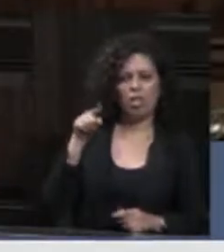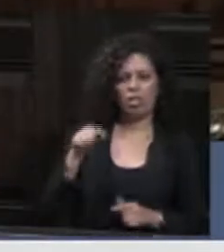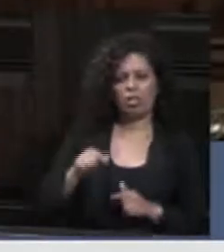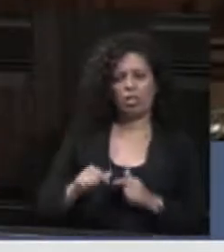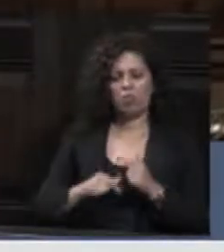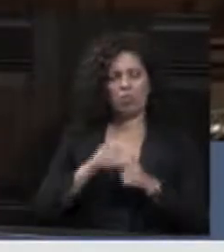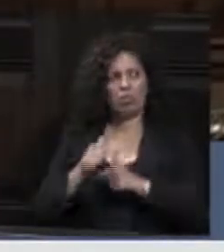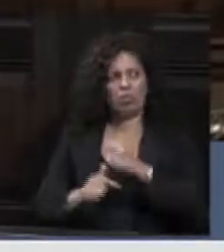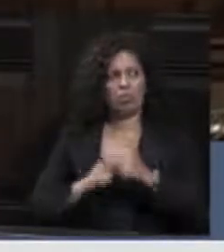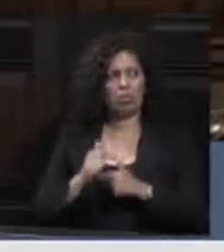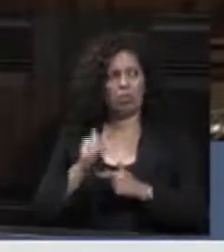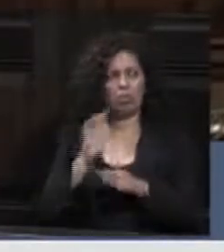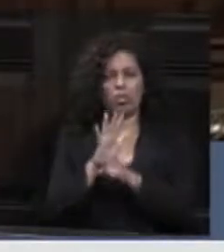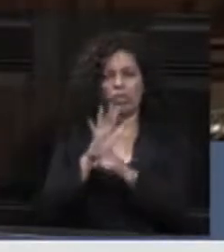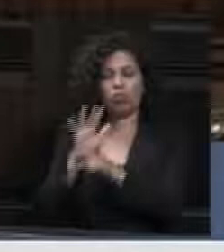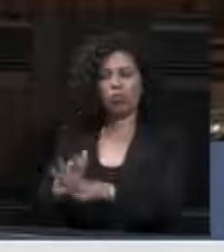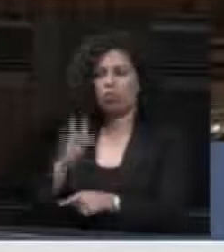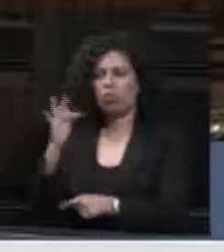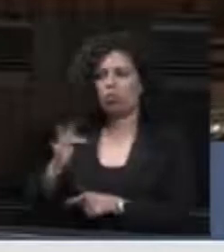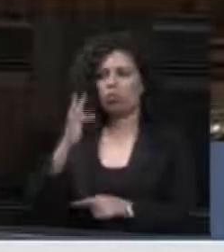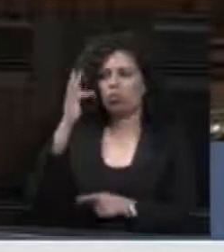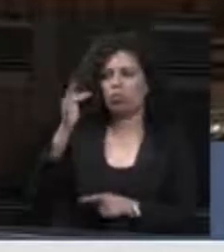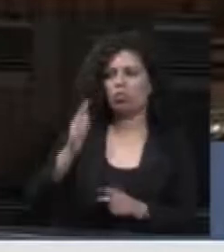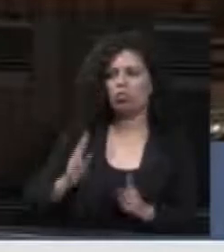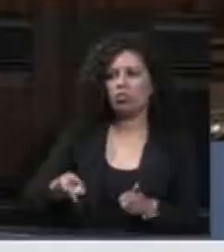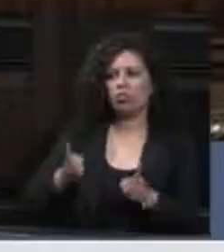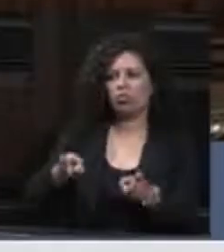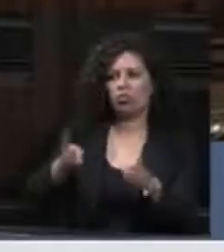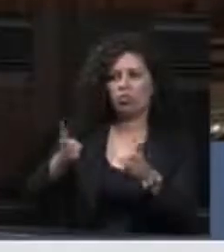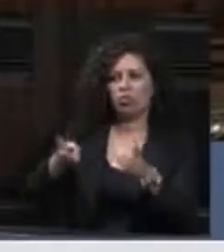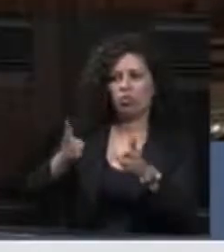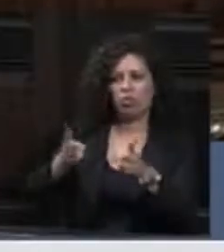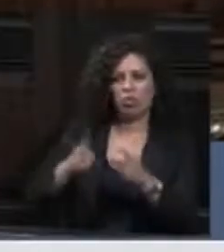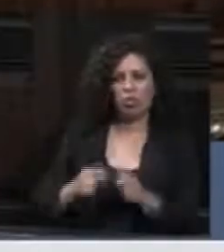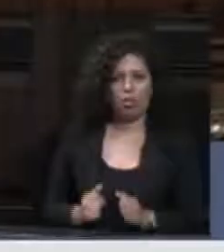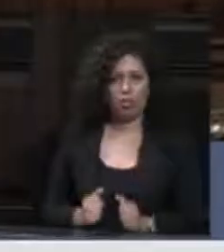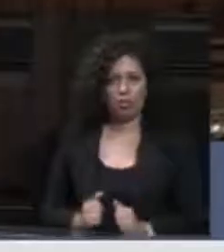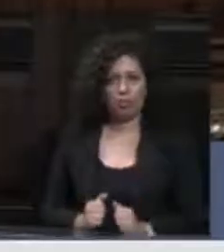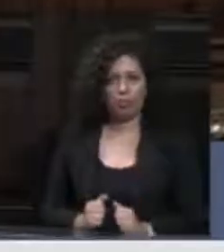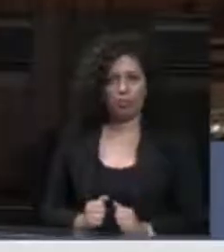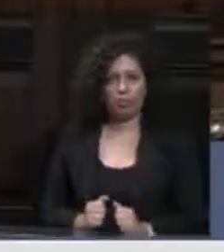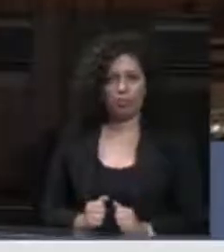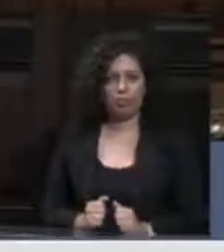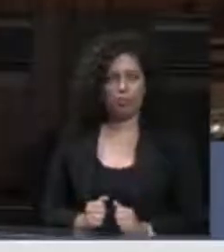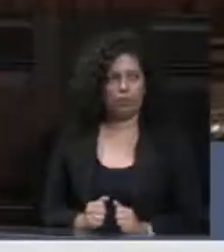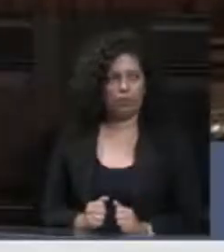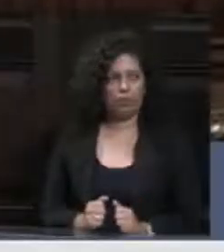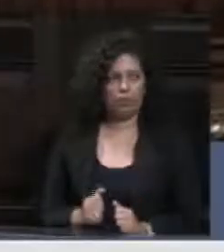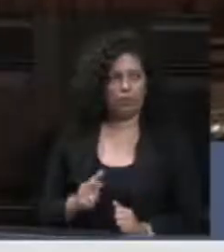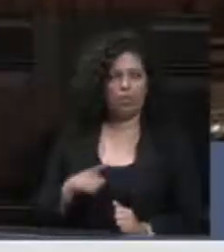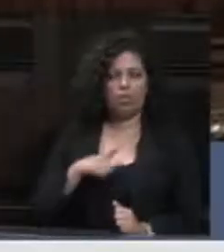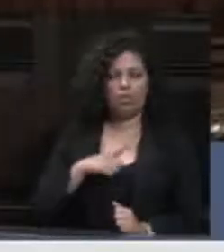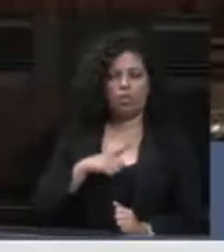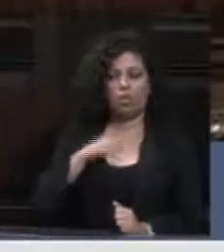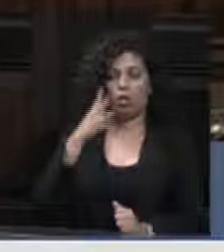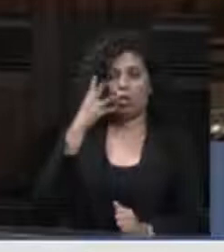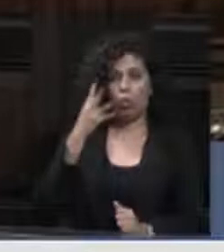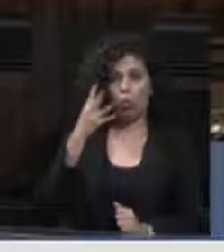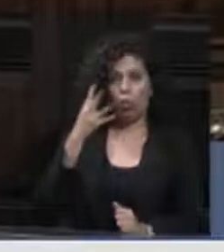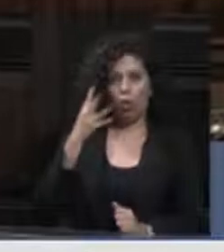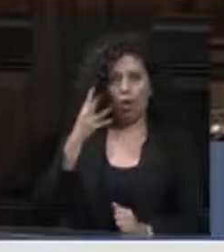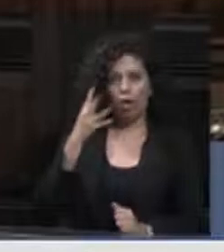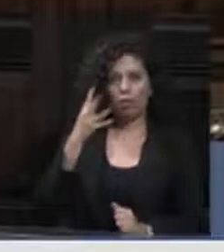rural. Se não houver quadros, se não houver técnicos, se não houver novas gerações que sigam no trabalho de